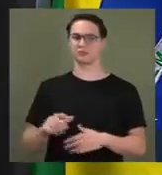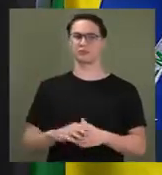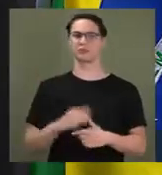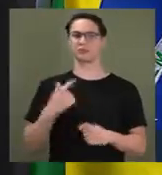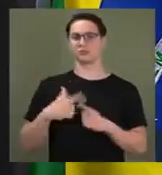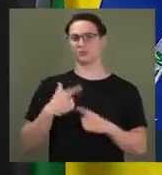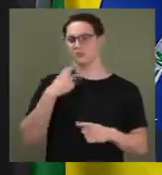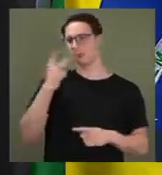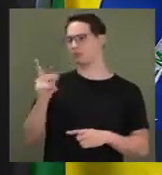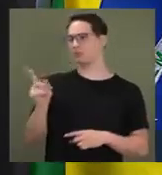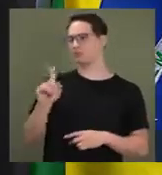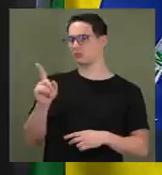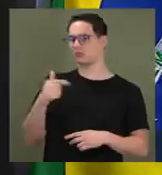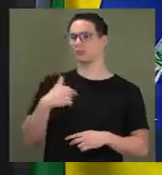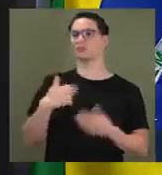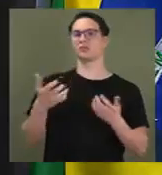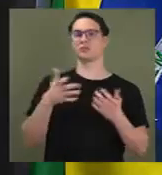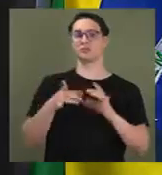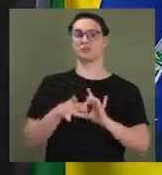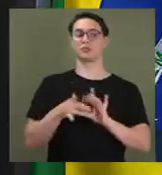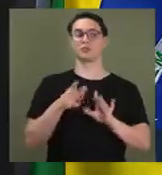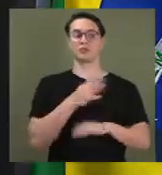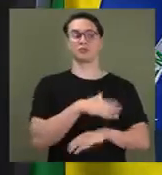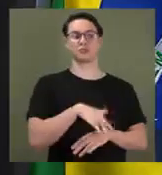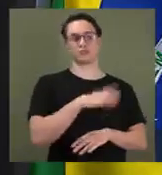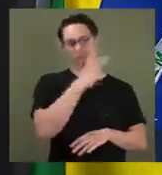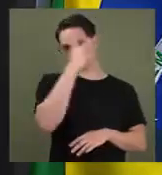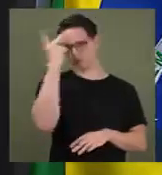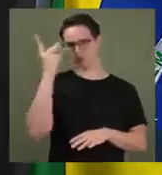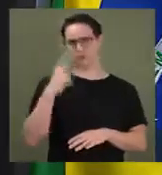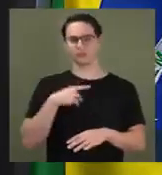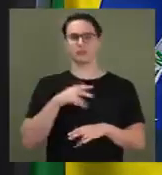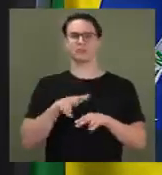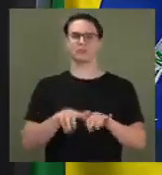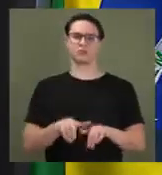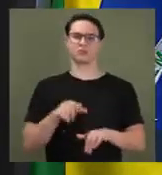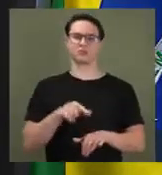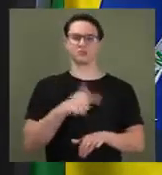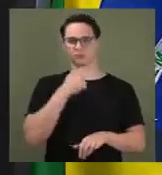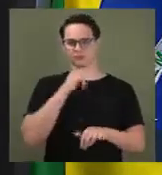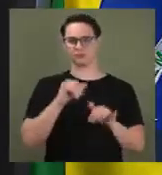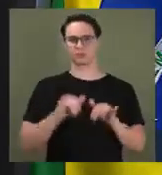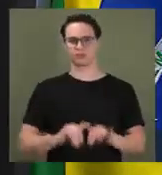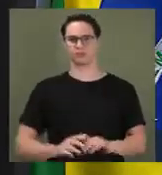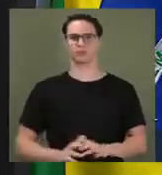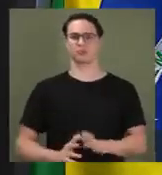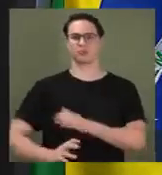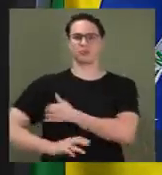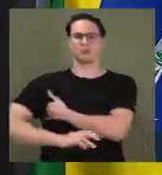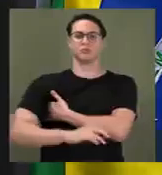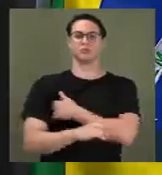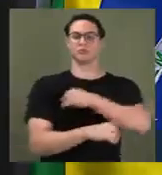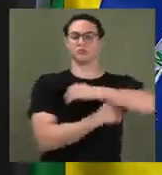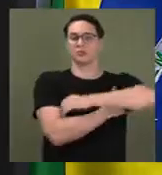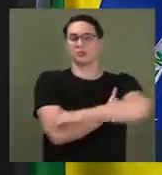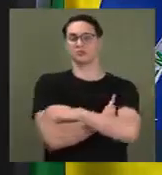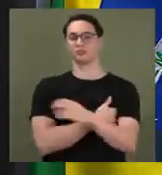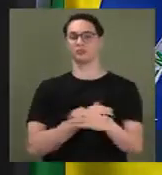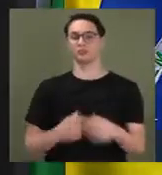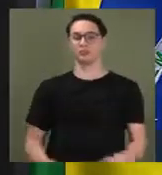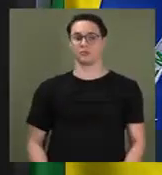disse: não, eu quero liberdade para todos, senão eu fico na prisão. E ele ficou na prisão. Então, o meu apelo aqui,